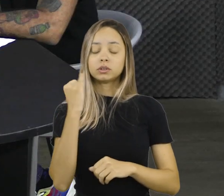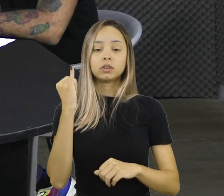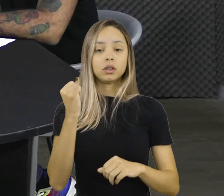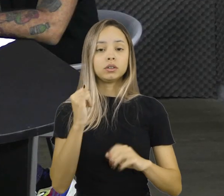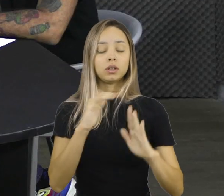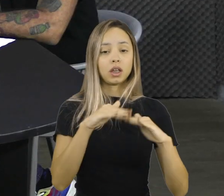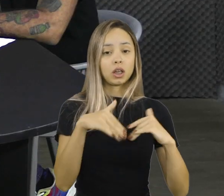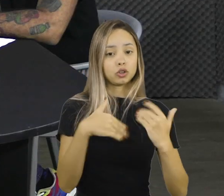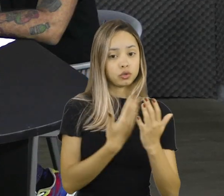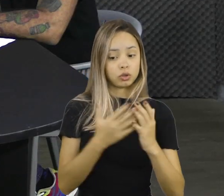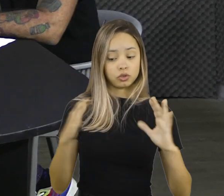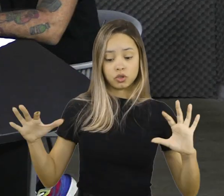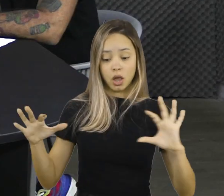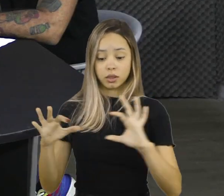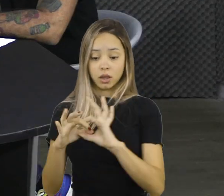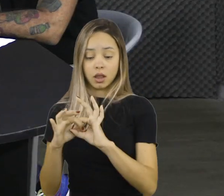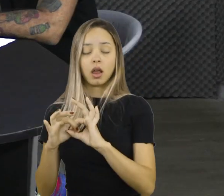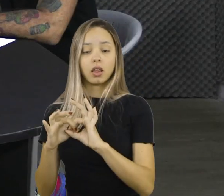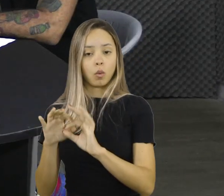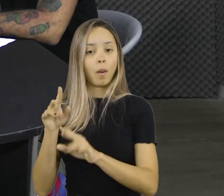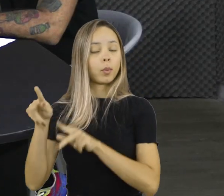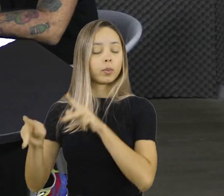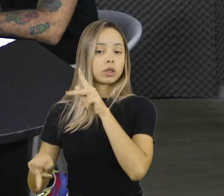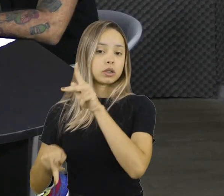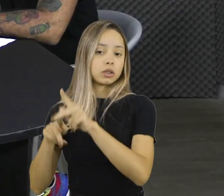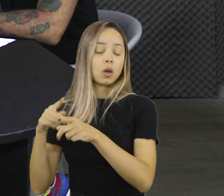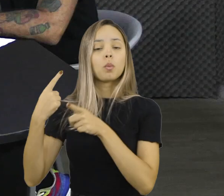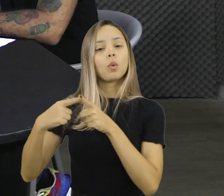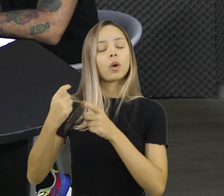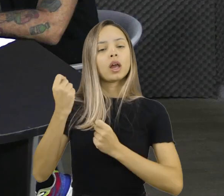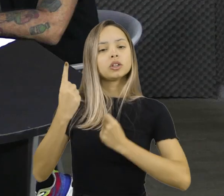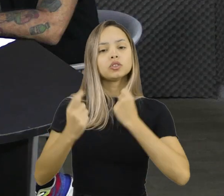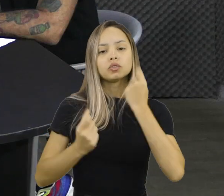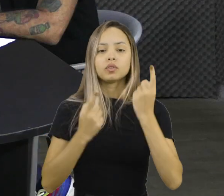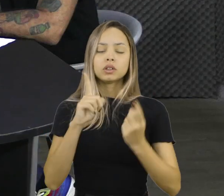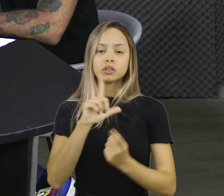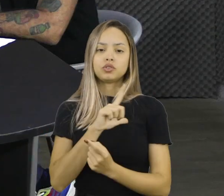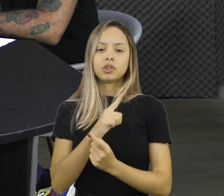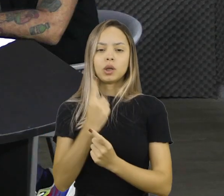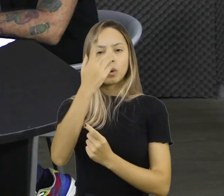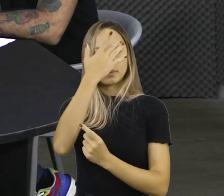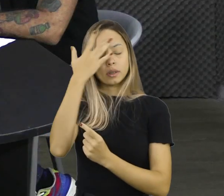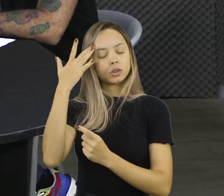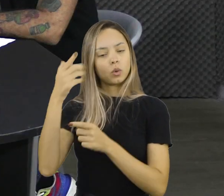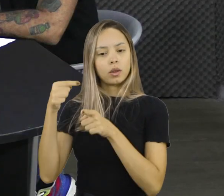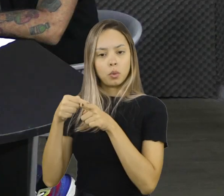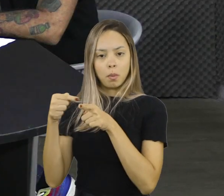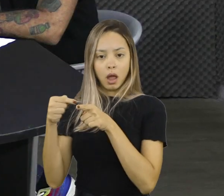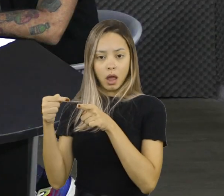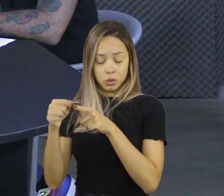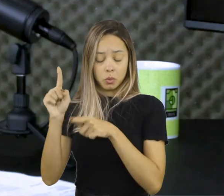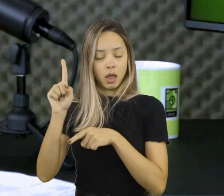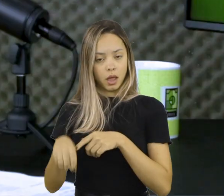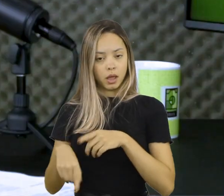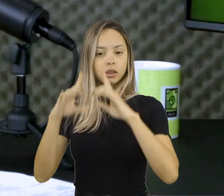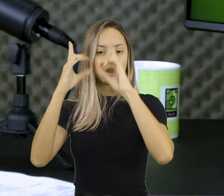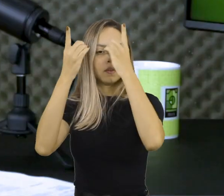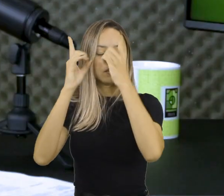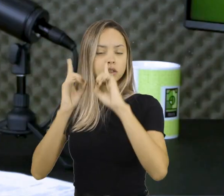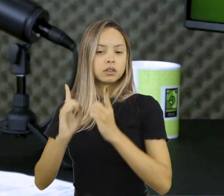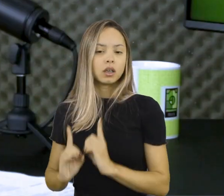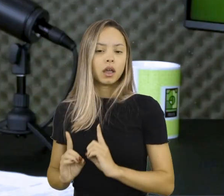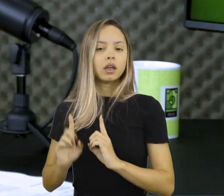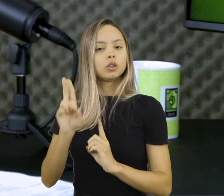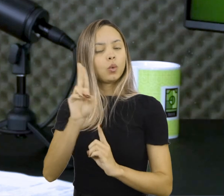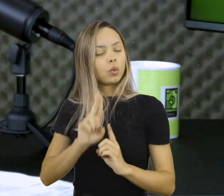a comunidade muitas vezes tem uma pessoa na na no bairro que é deficiente que é